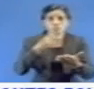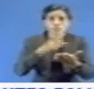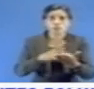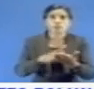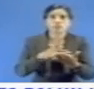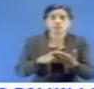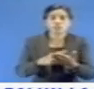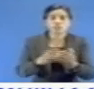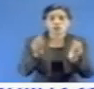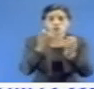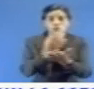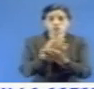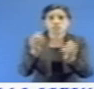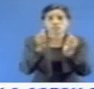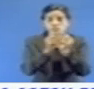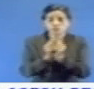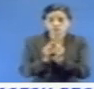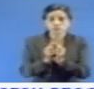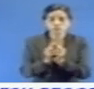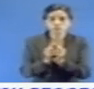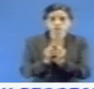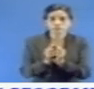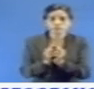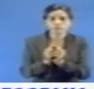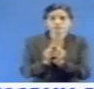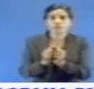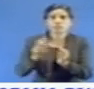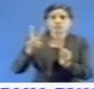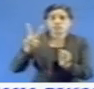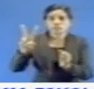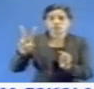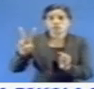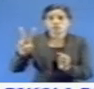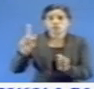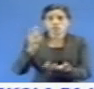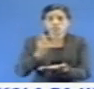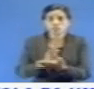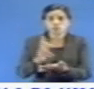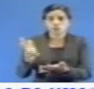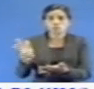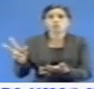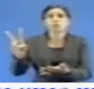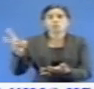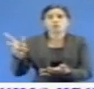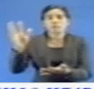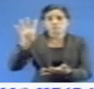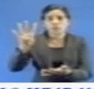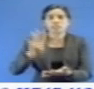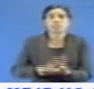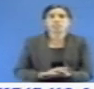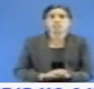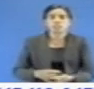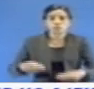hotu gasta os mutu dólar americano rihun granul resenhat no fornece computador ba linha frente, no